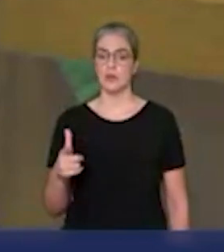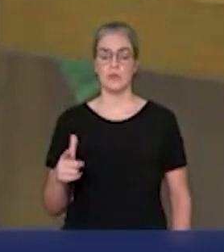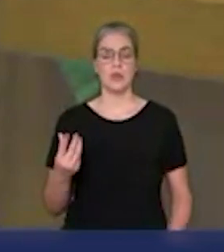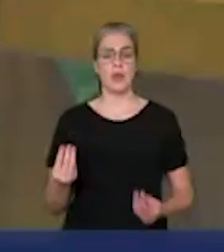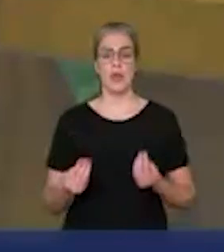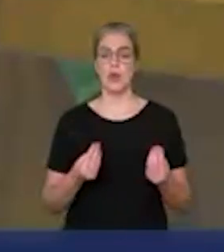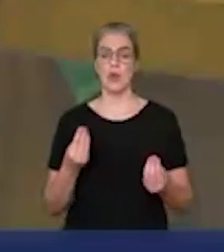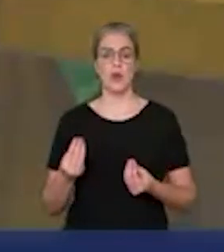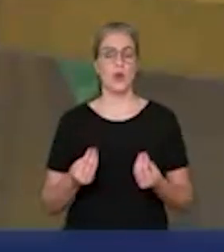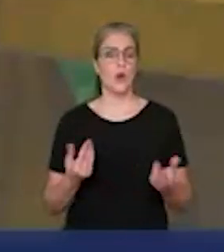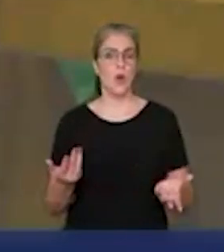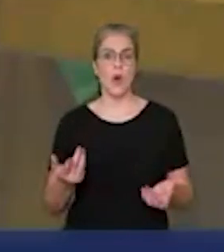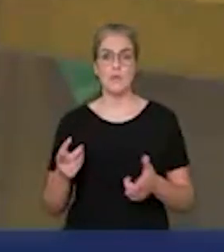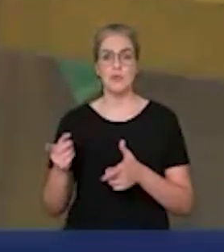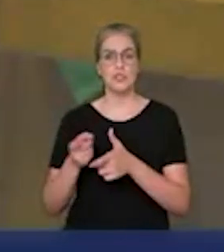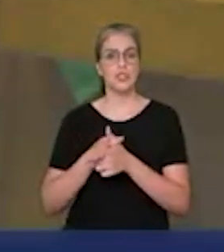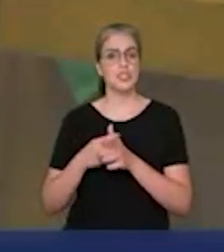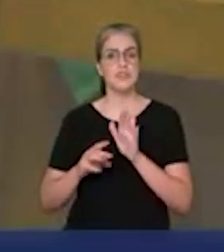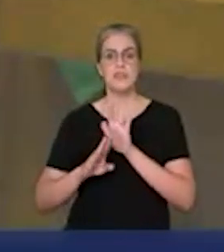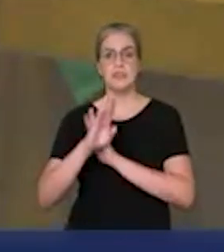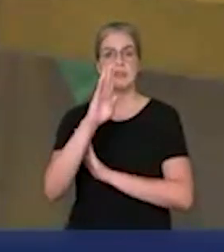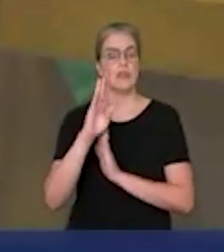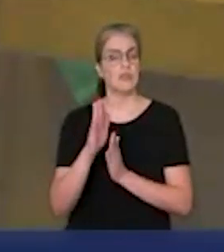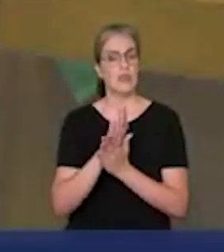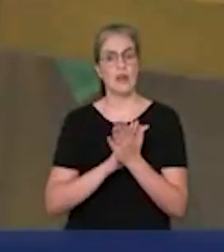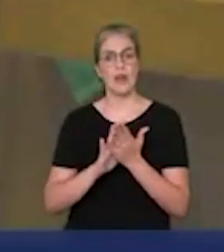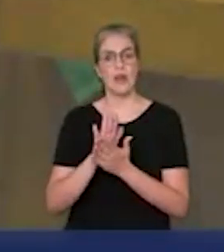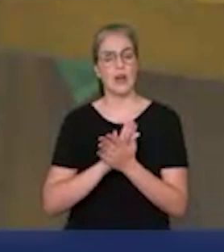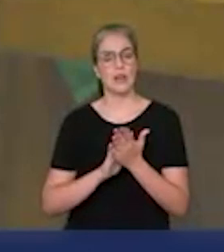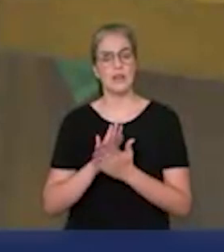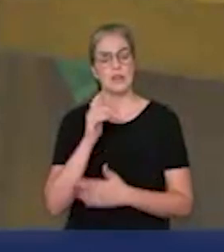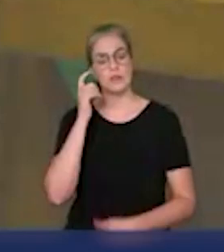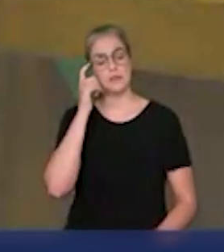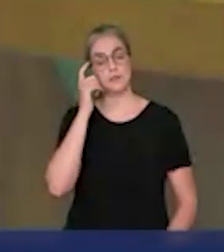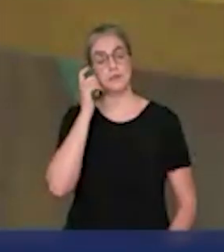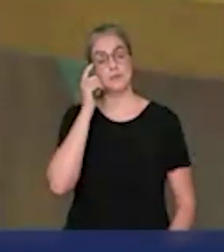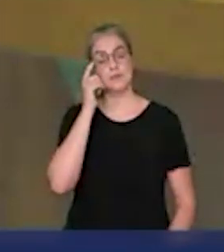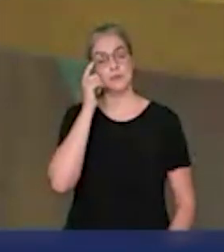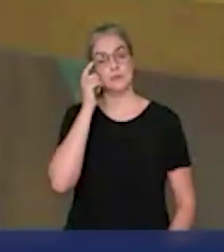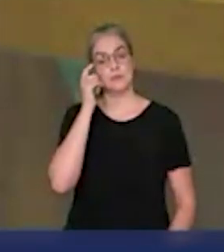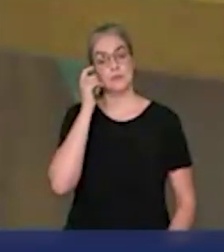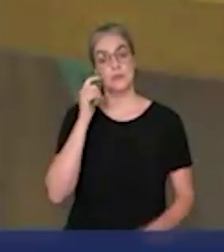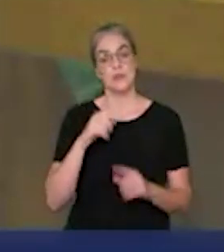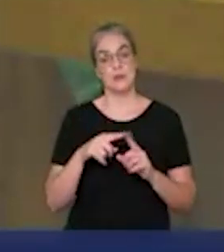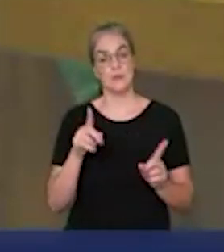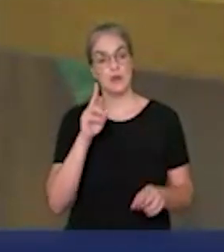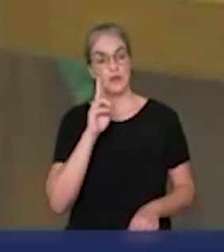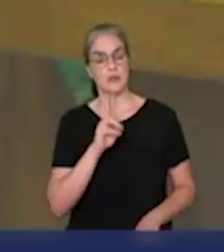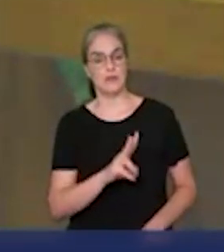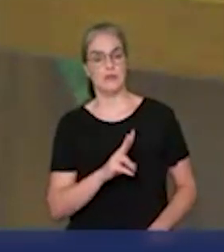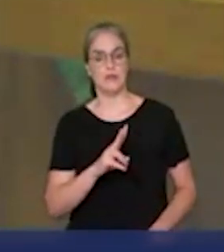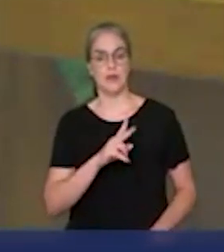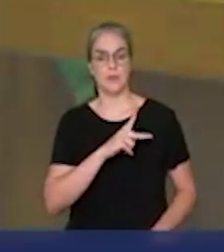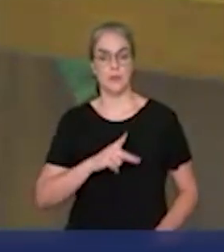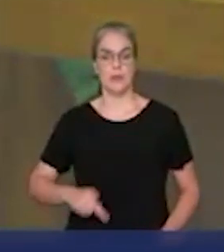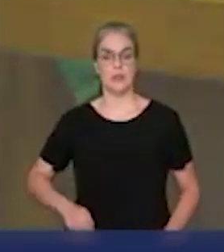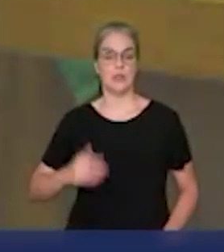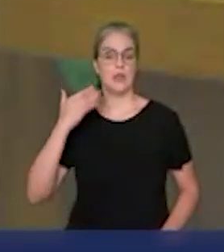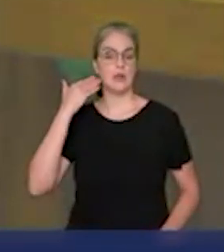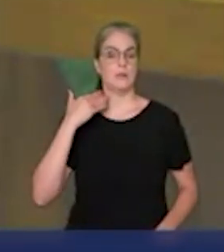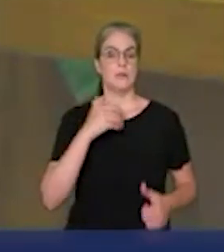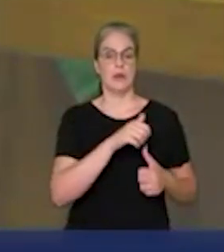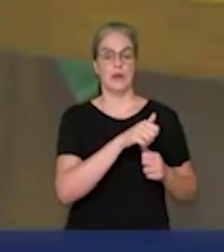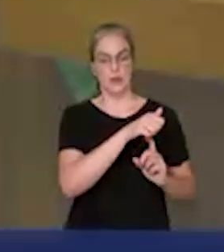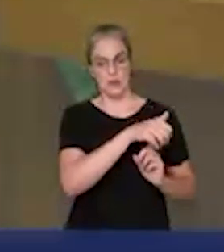dívida nenhuma. E a gente ouvindo o presidente do Banco Central, no programa Roda Viva, ele insiste só